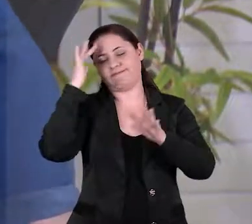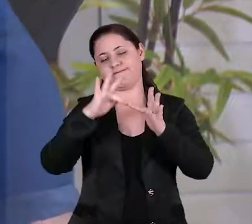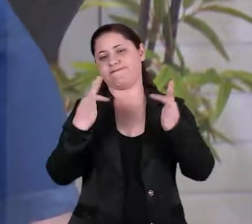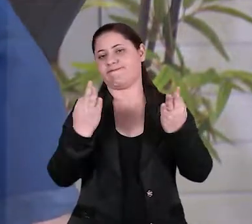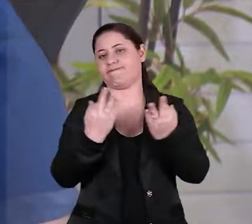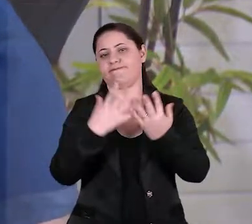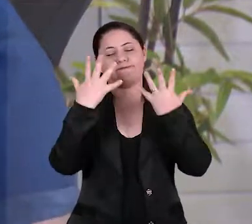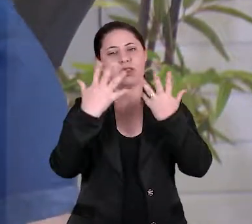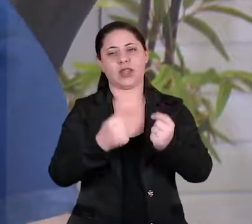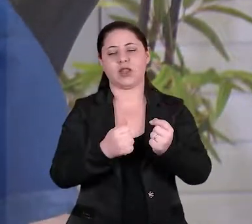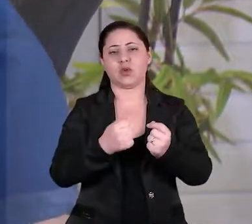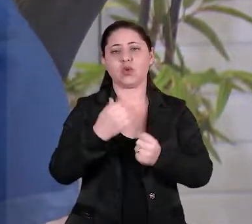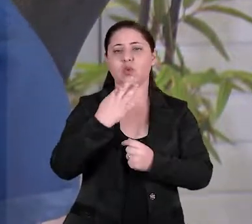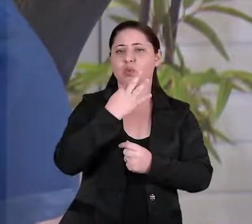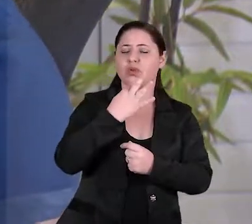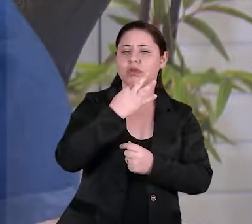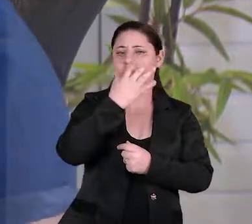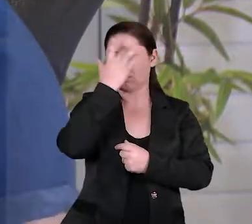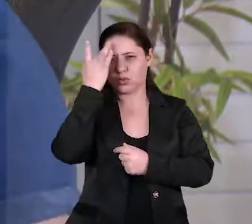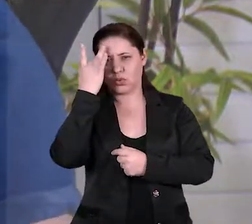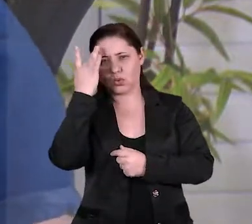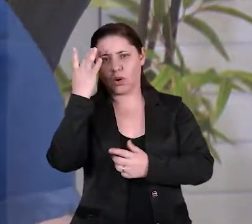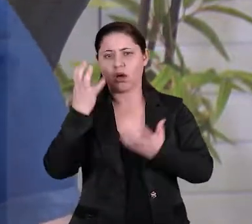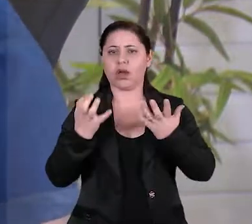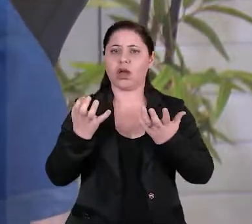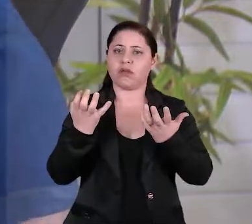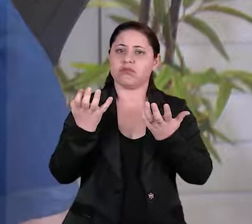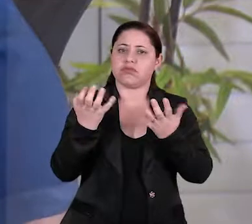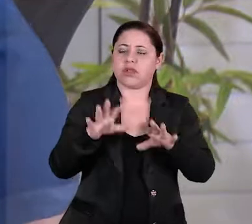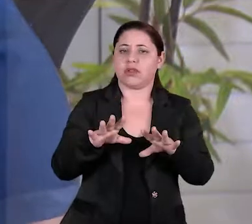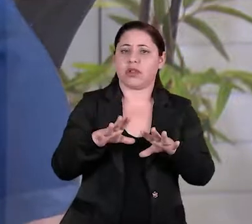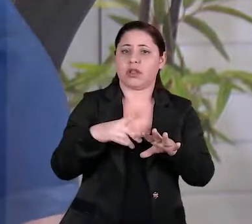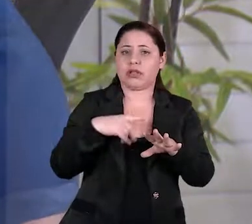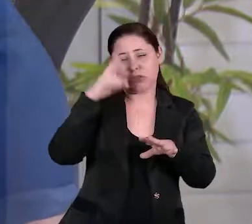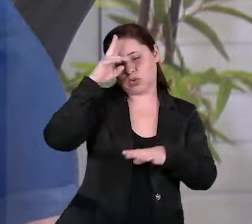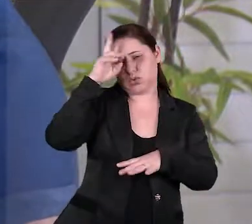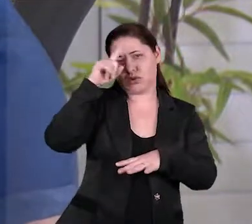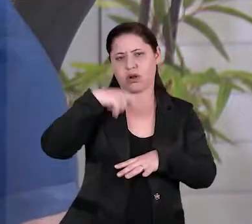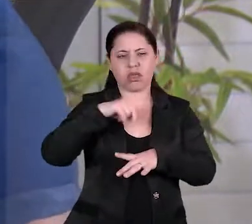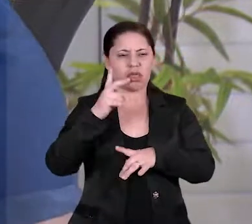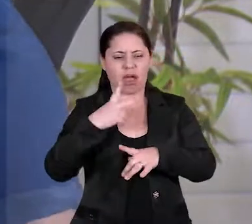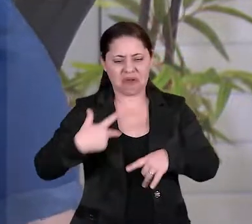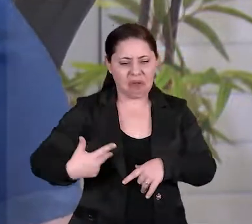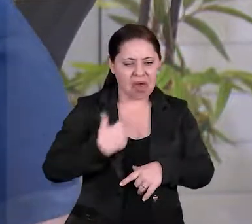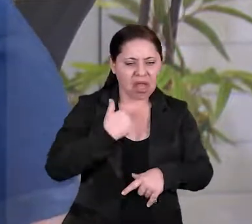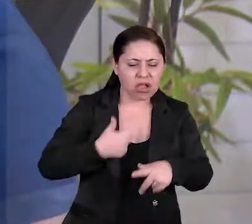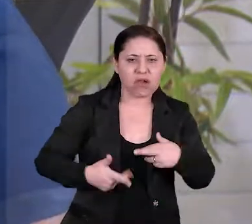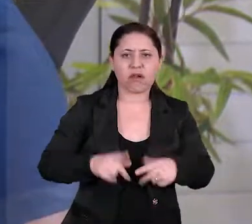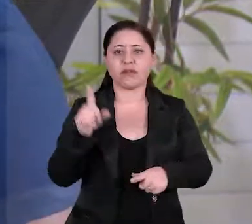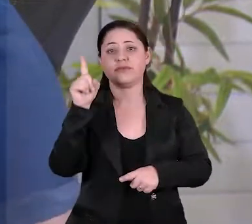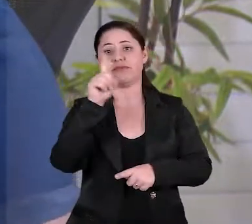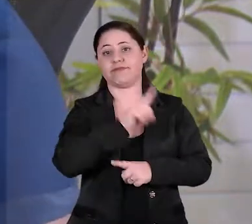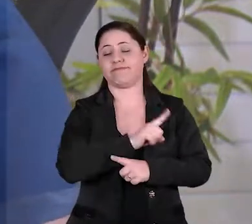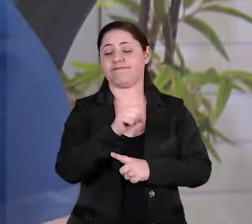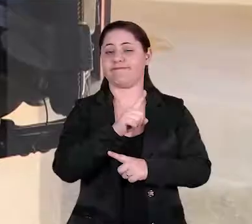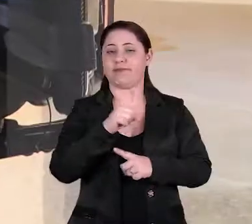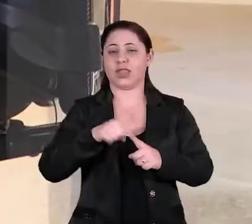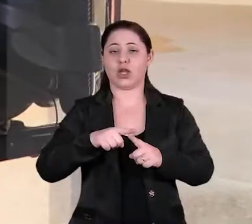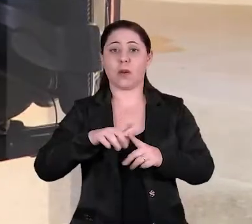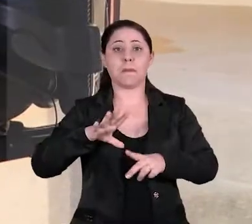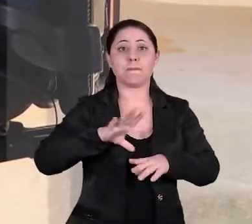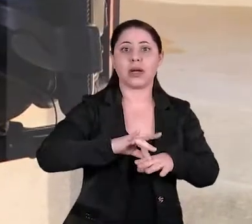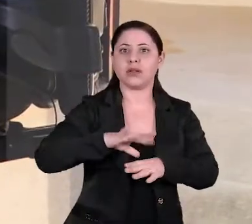Muitas vezes desconhecem a vontade do potencial doador, tem aquela história de não vai mutilar o